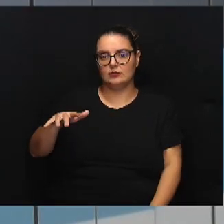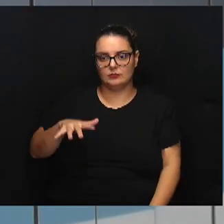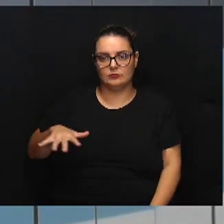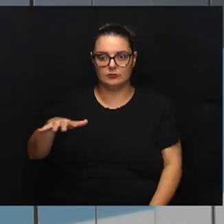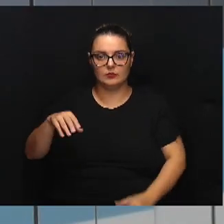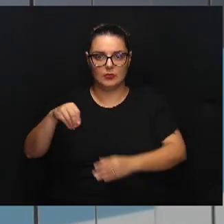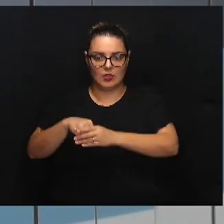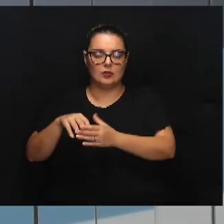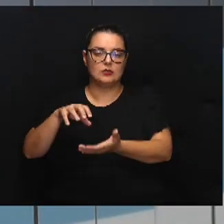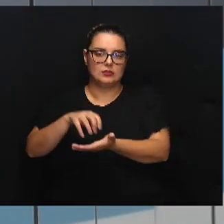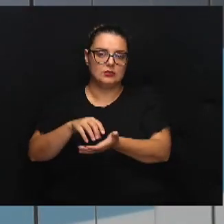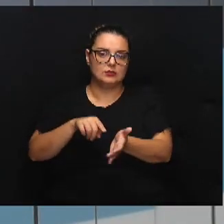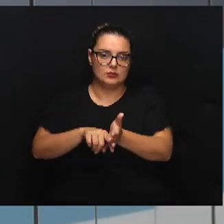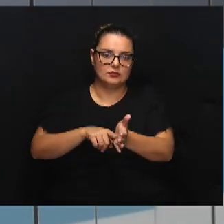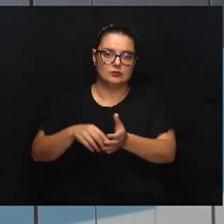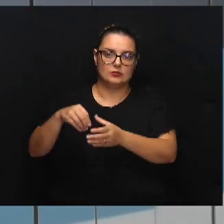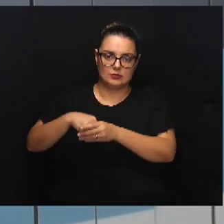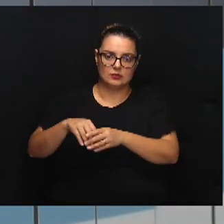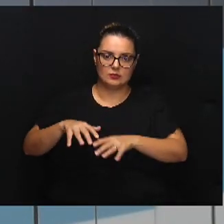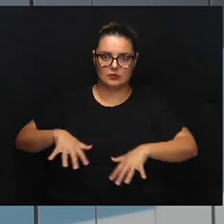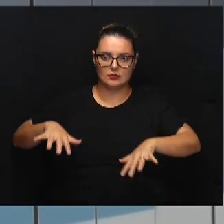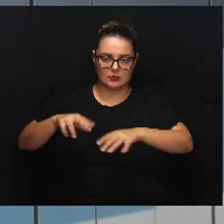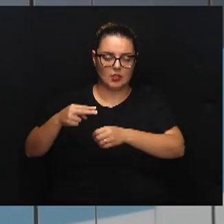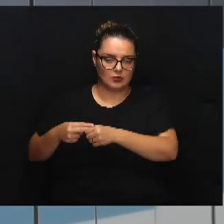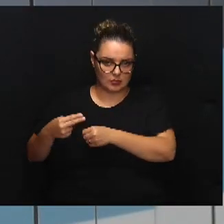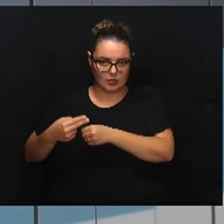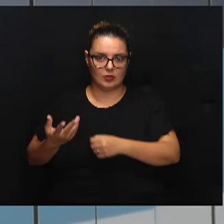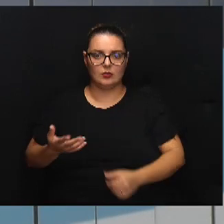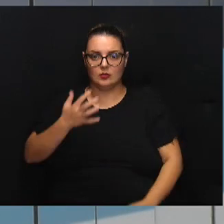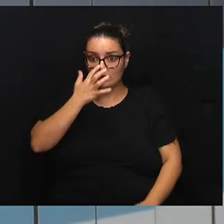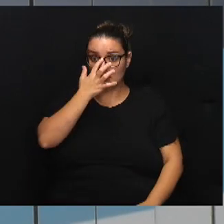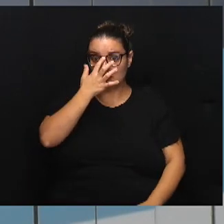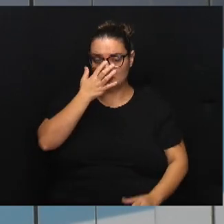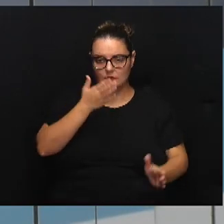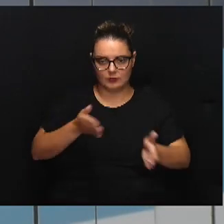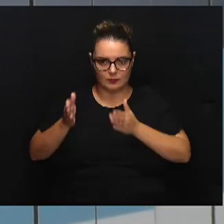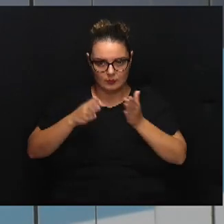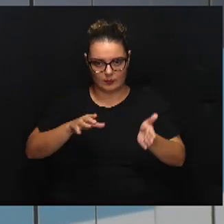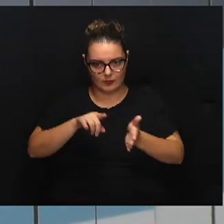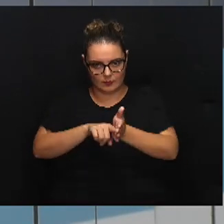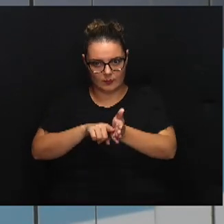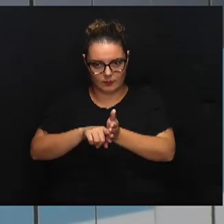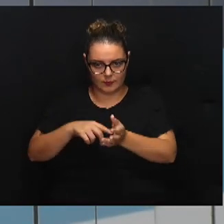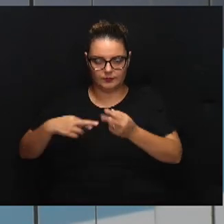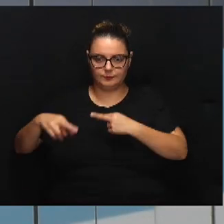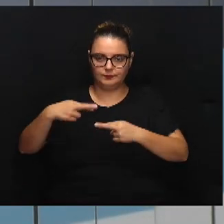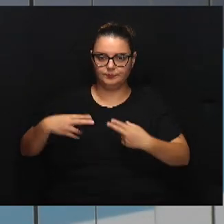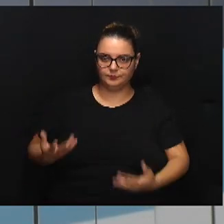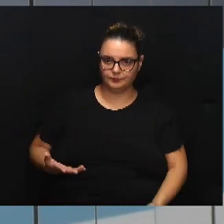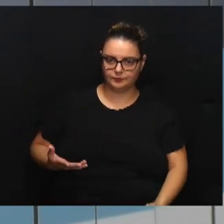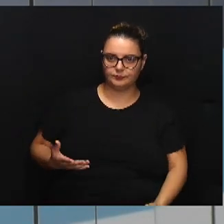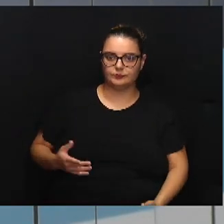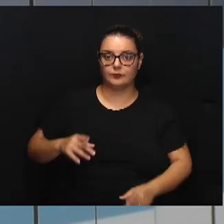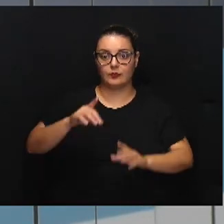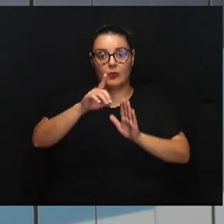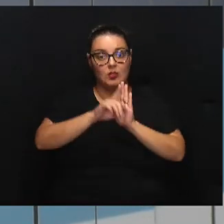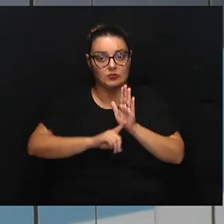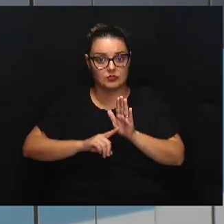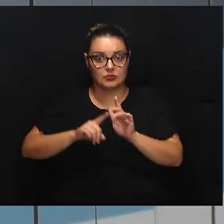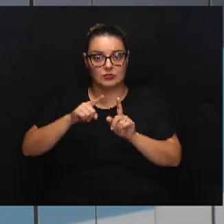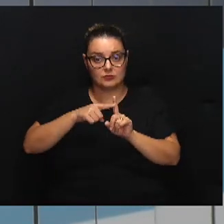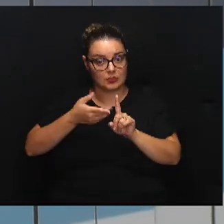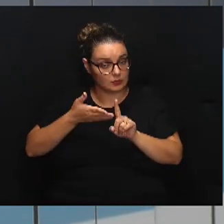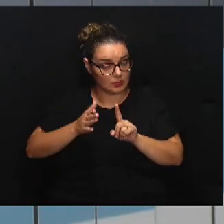centro de pesquisa que fica ali dentro da Unicamp, produz bastante pesquisa com relação aos direitos reprodutivos das mulheres. Eles divulgaram